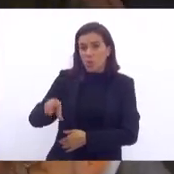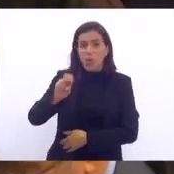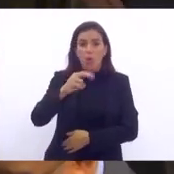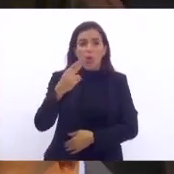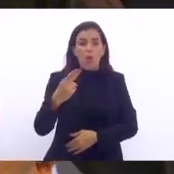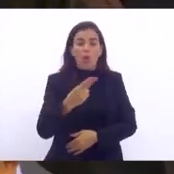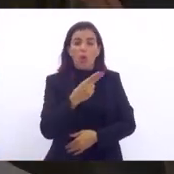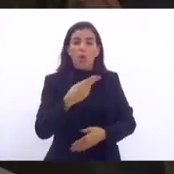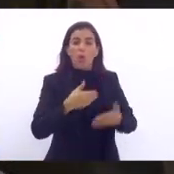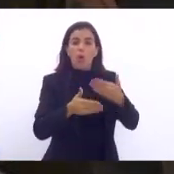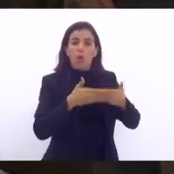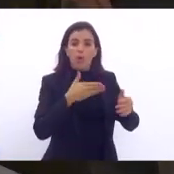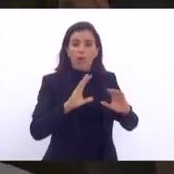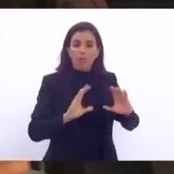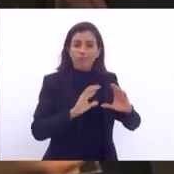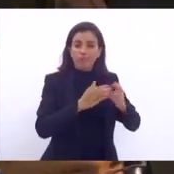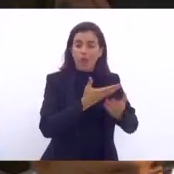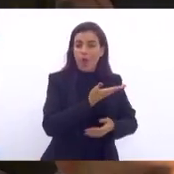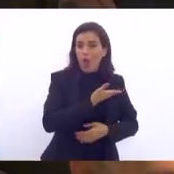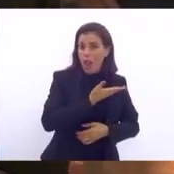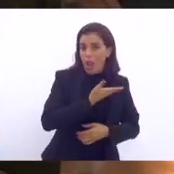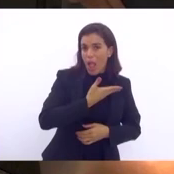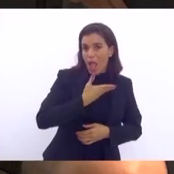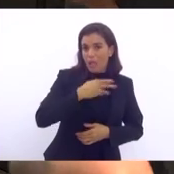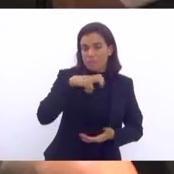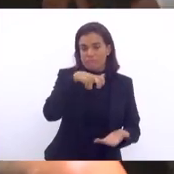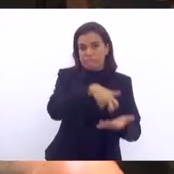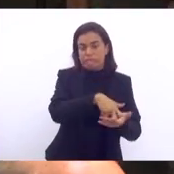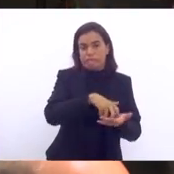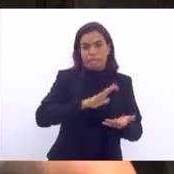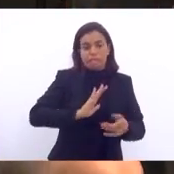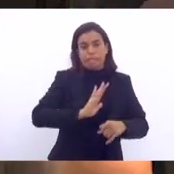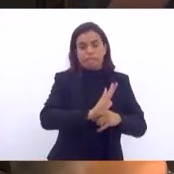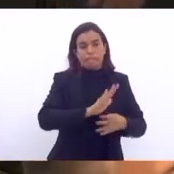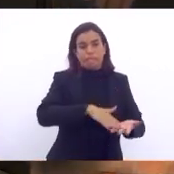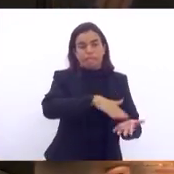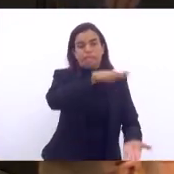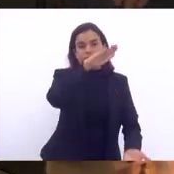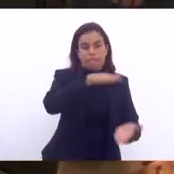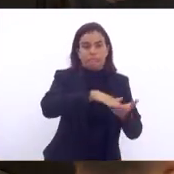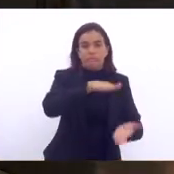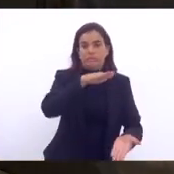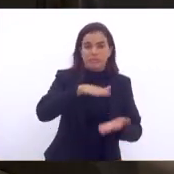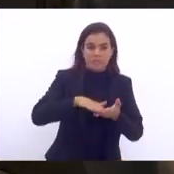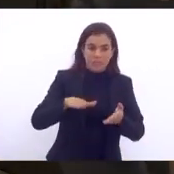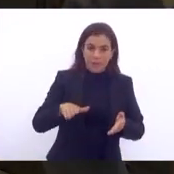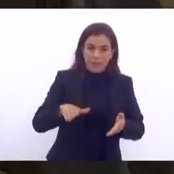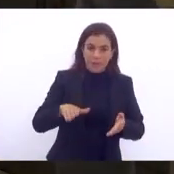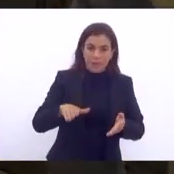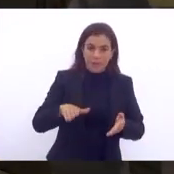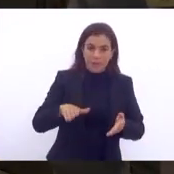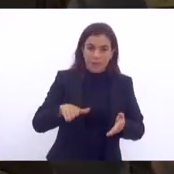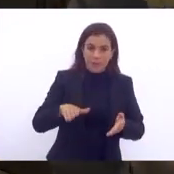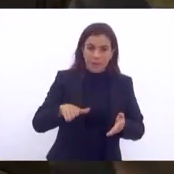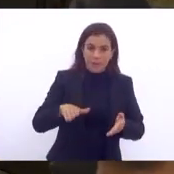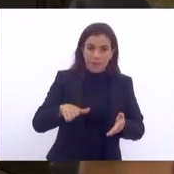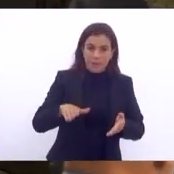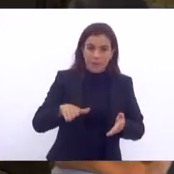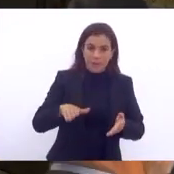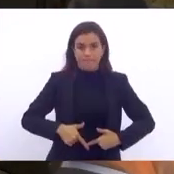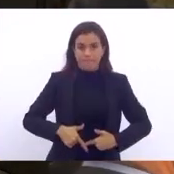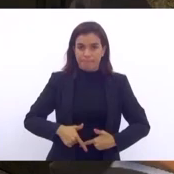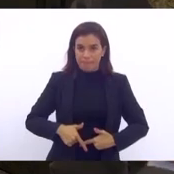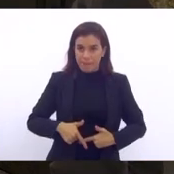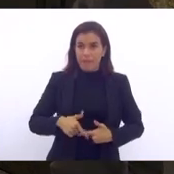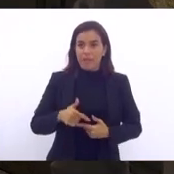com o volume de processos. Ou seja, Vossa Excelência tem, de forma absolutamente imparcial, deixado as presidências de comissões